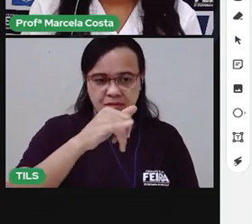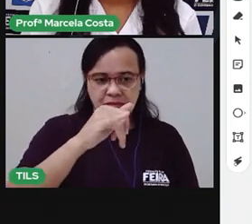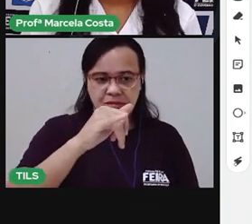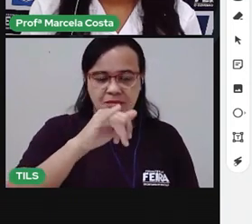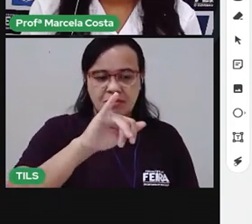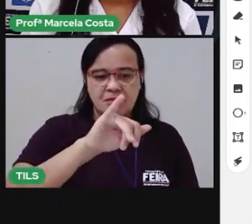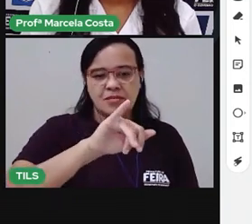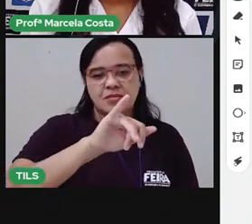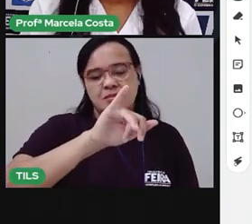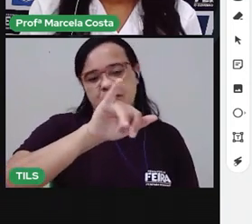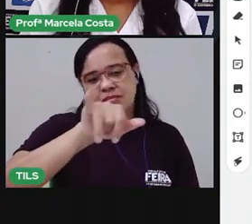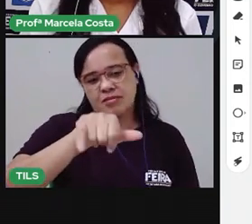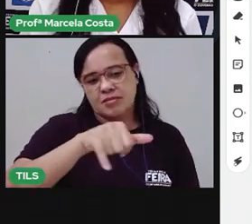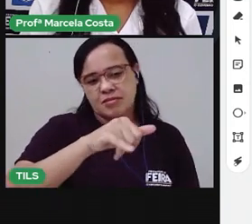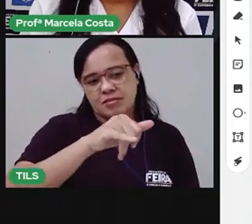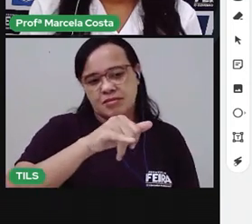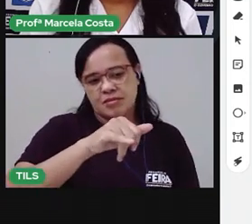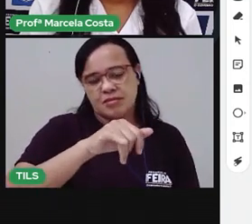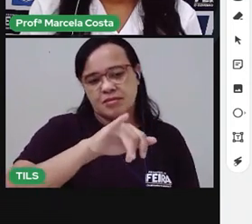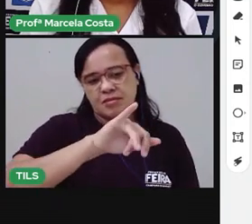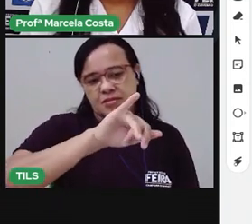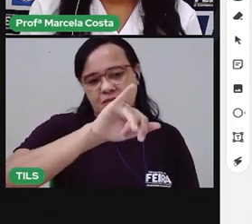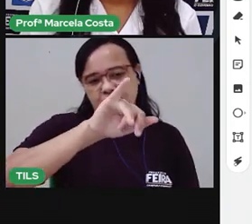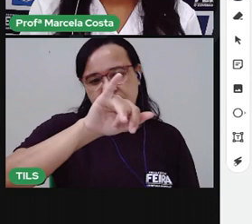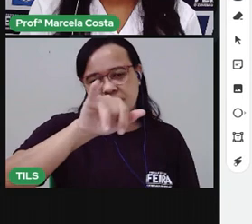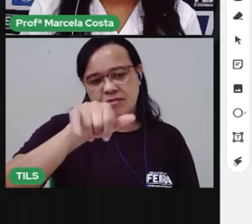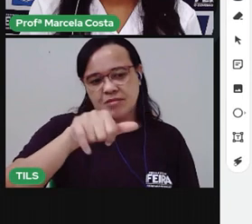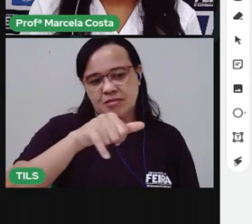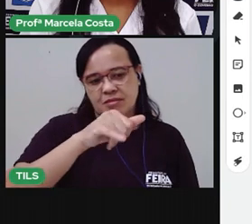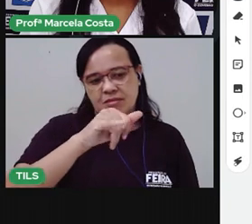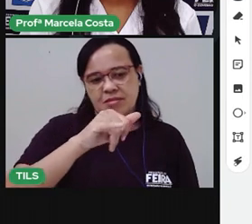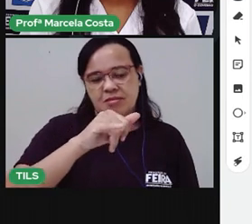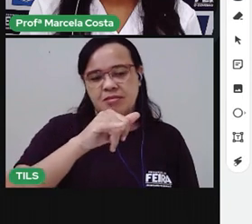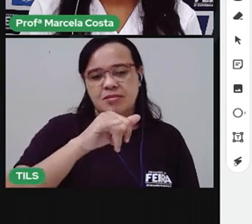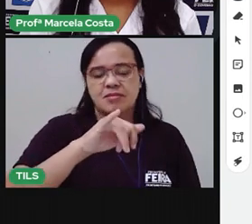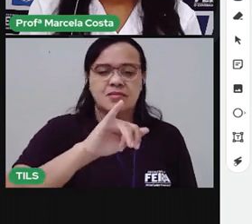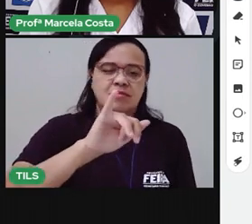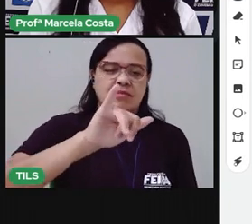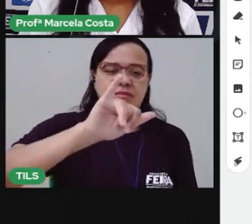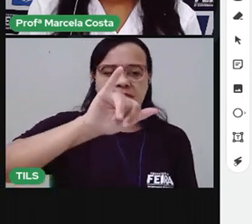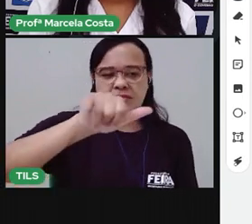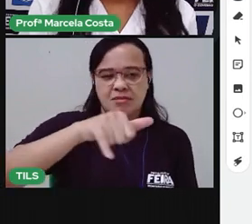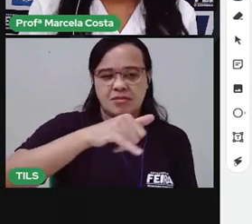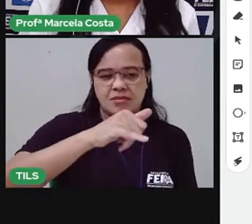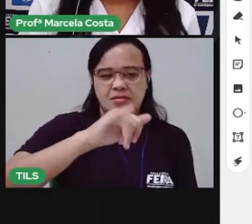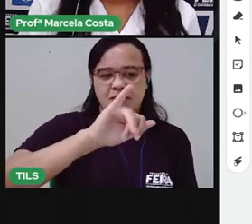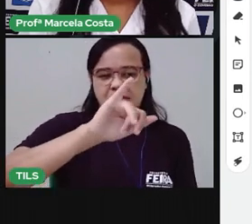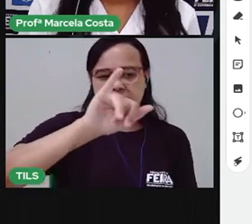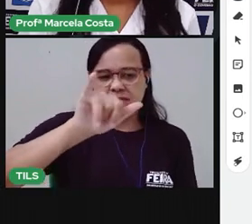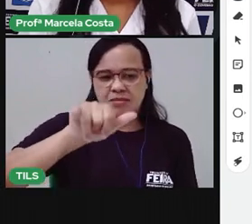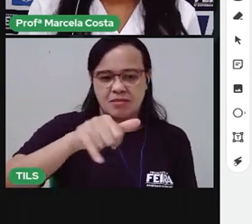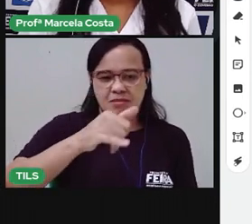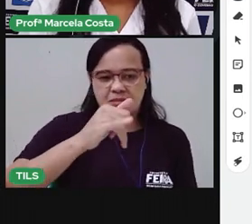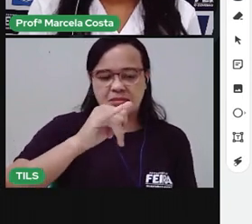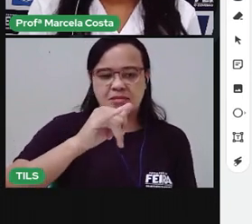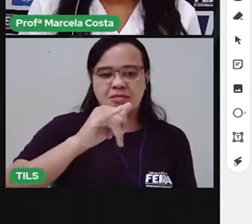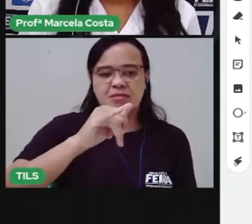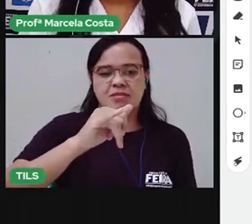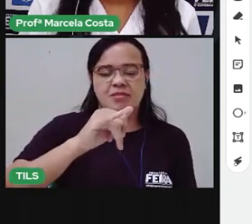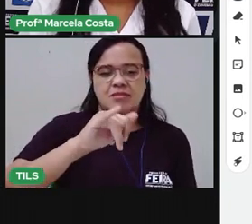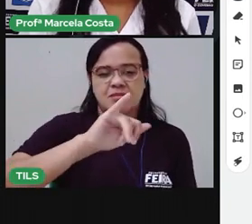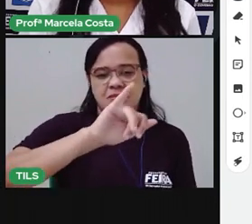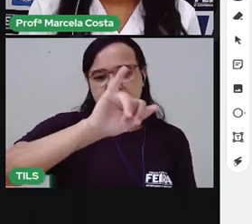para baixo o espaço um gancho puxando ó um círculo lado esquerdo